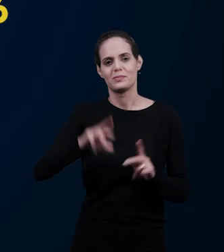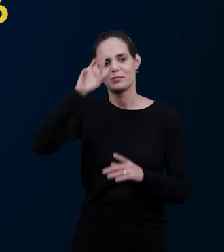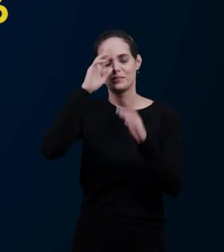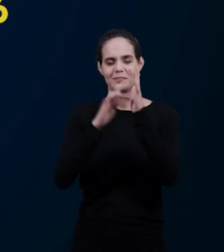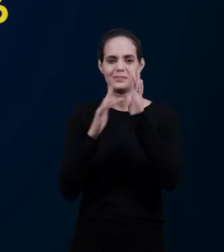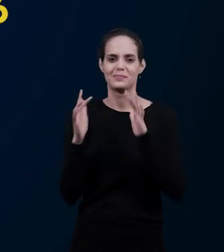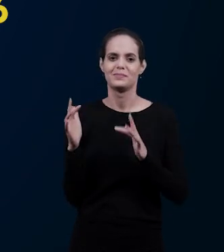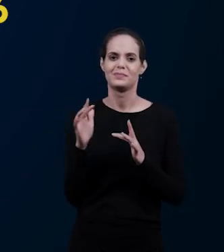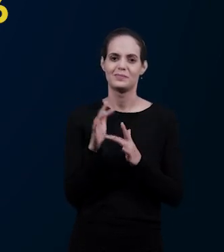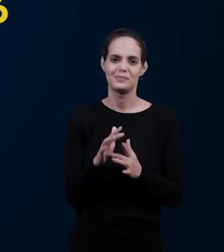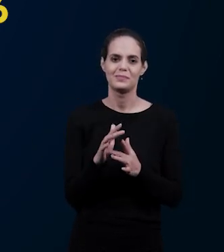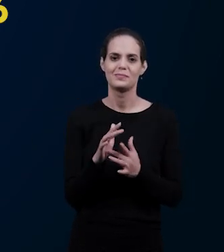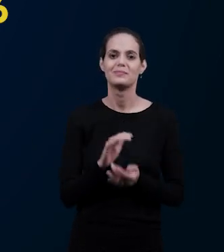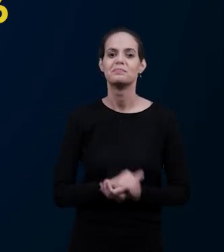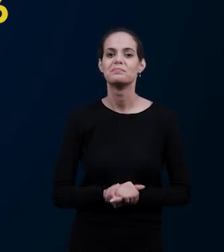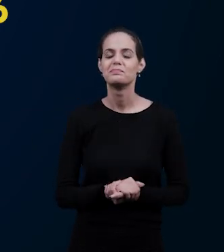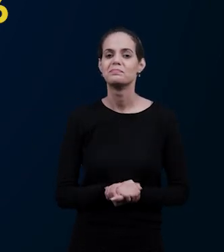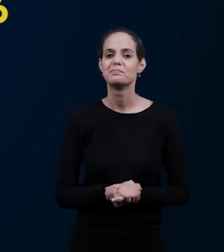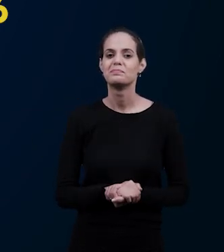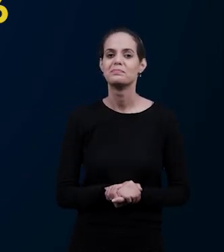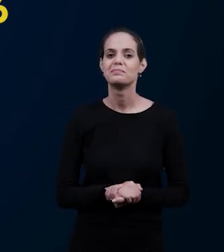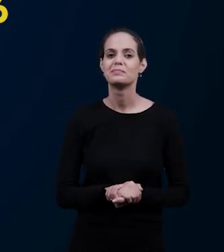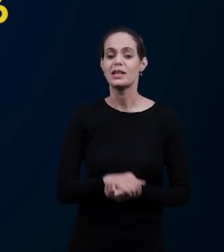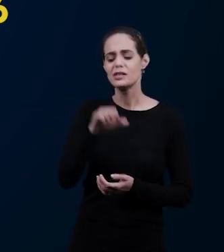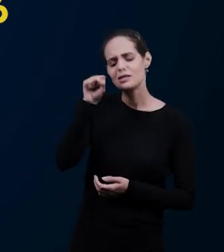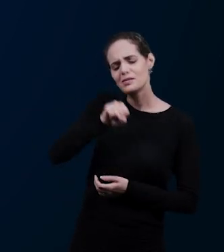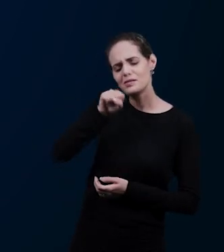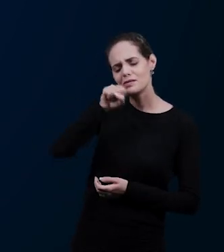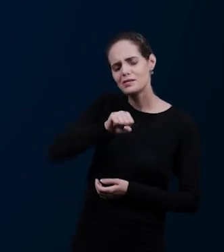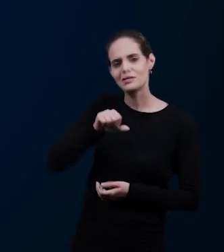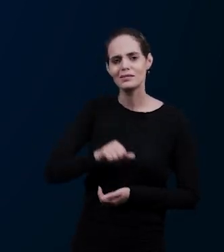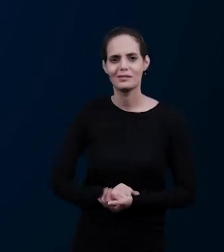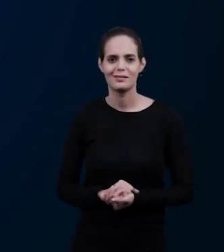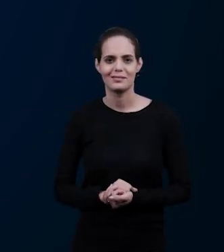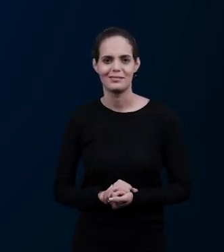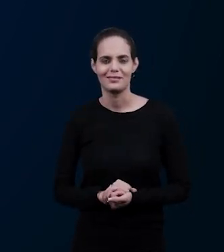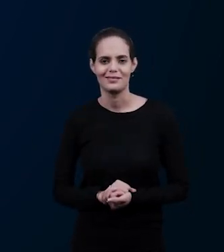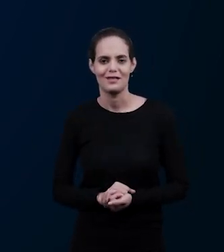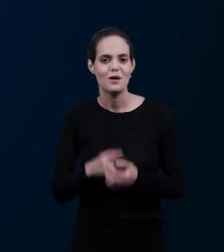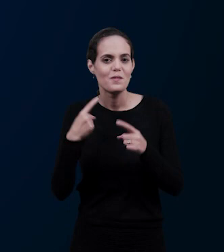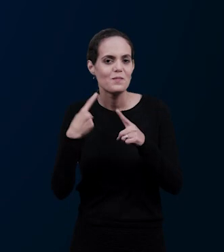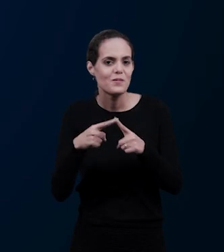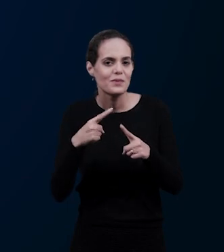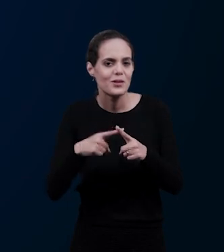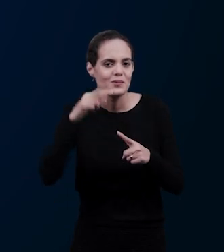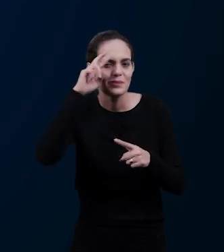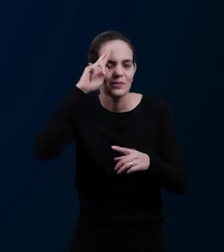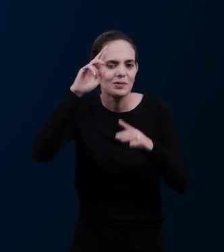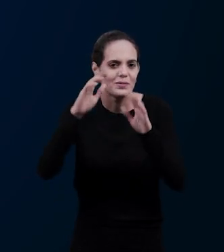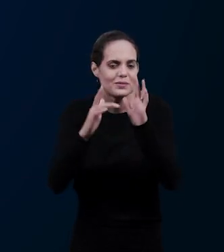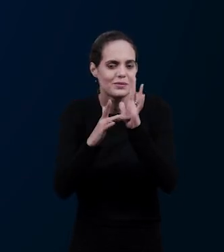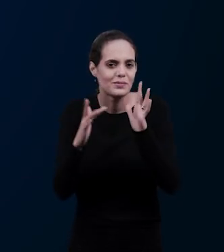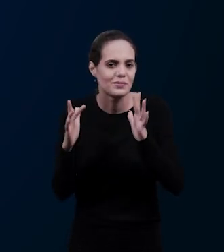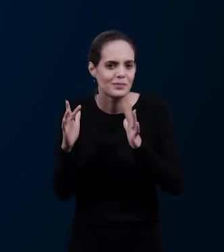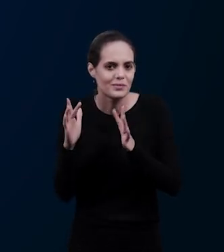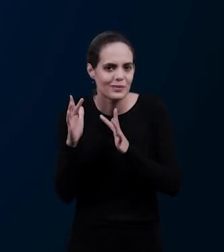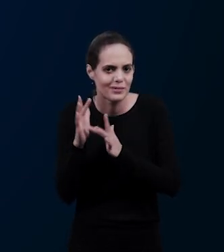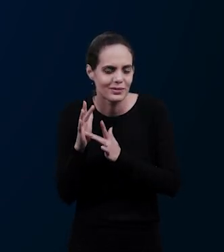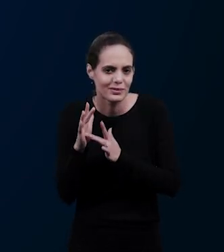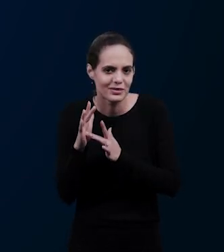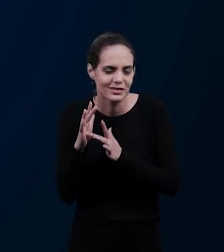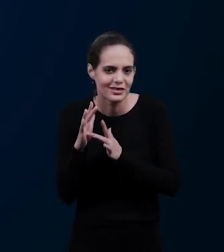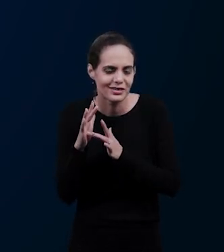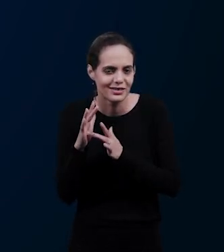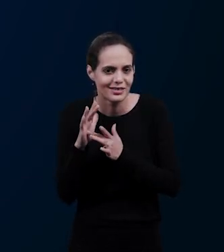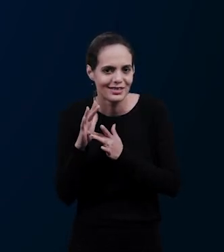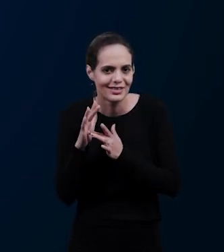e com fogo. A paz do Senhor Jesus. A paz do Senhor. Sim. Por quê? Porque